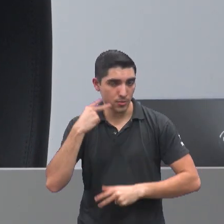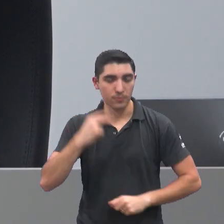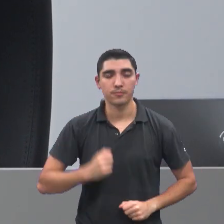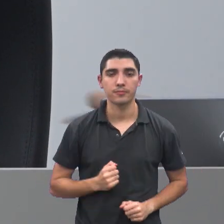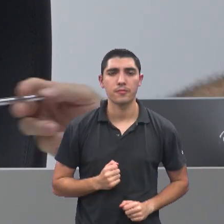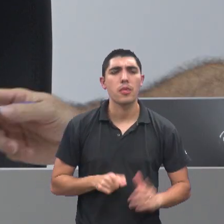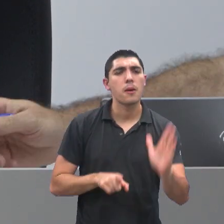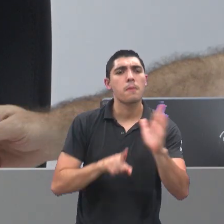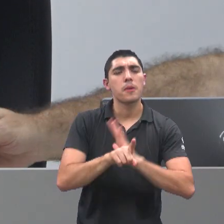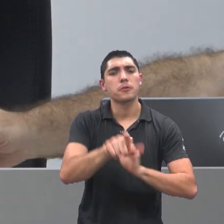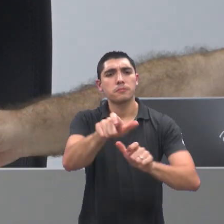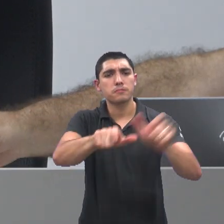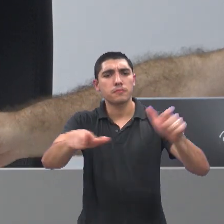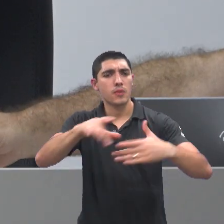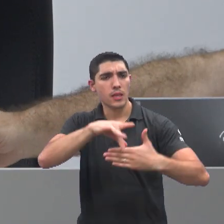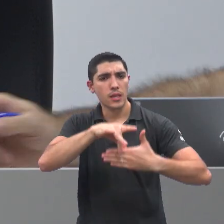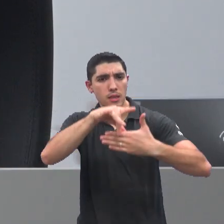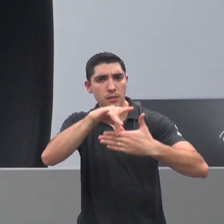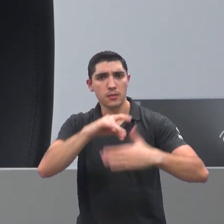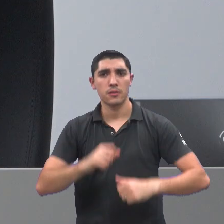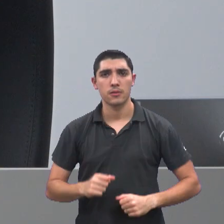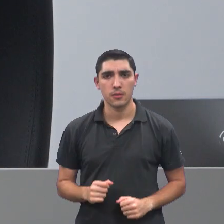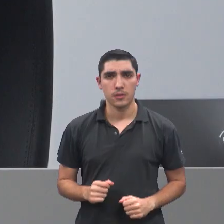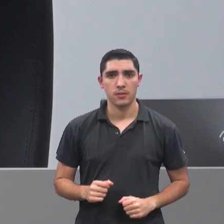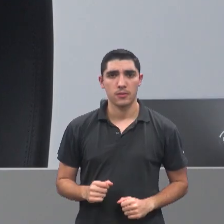Consulta a liderança